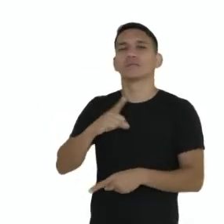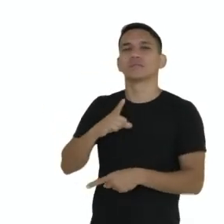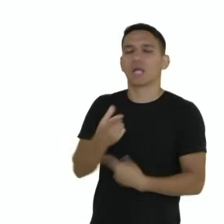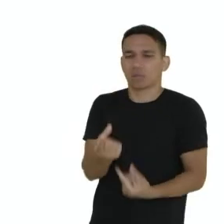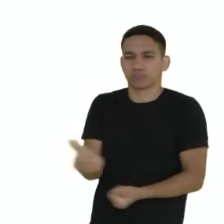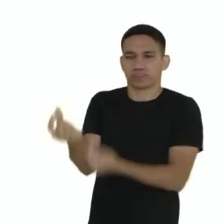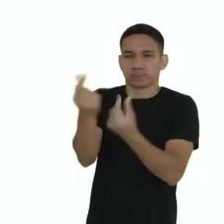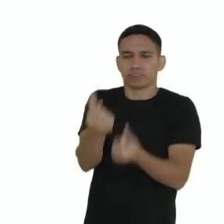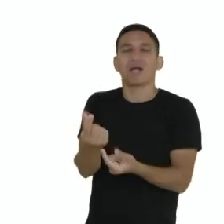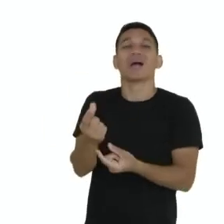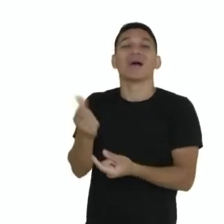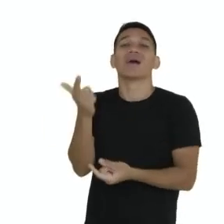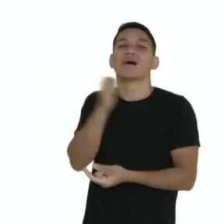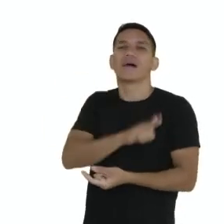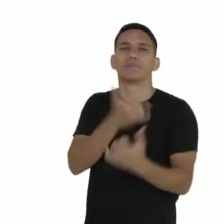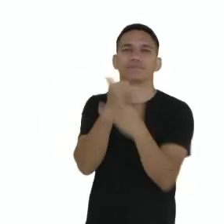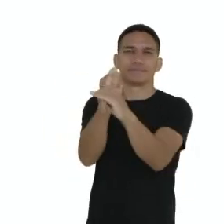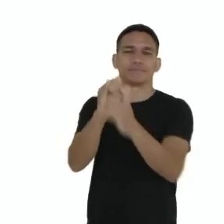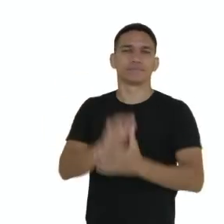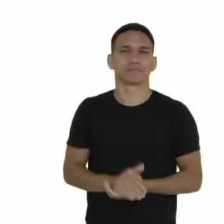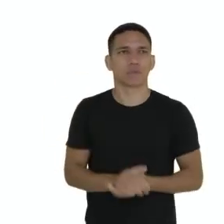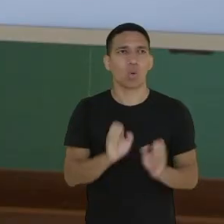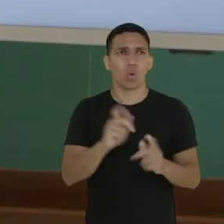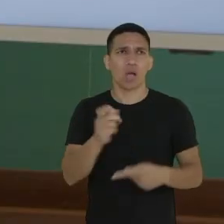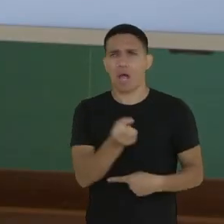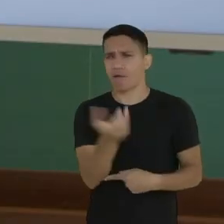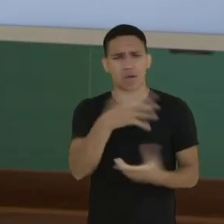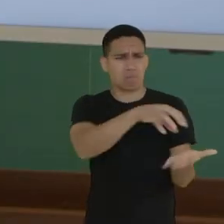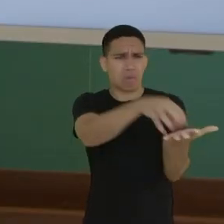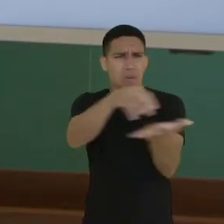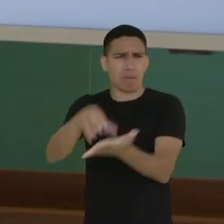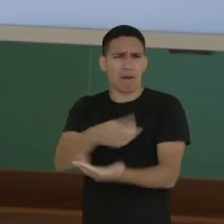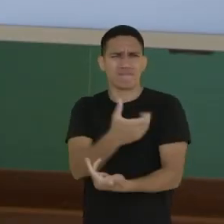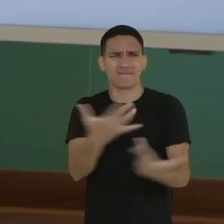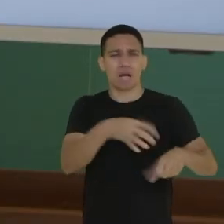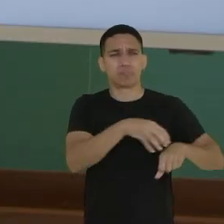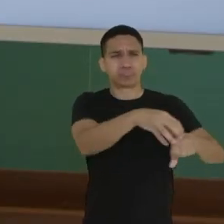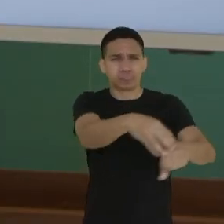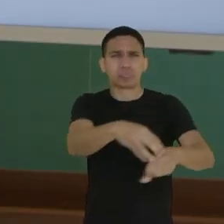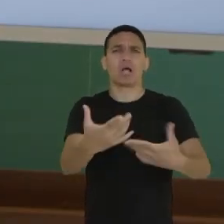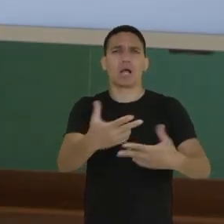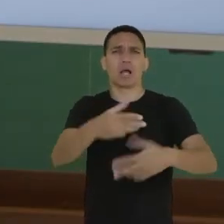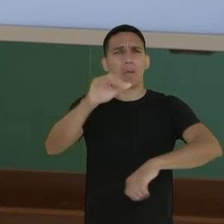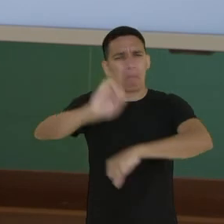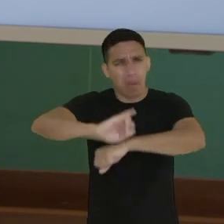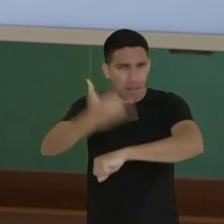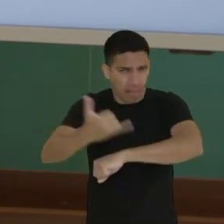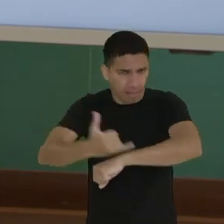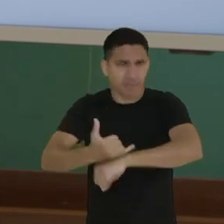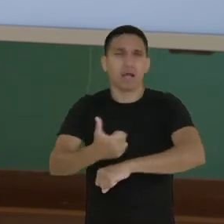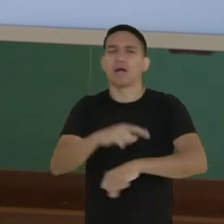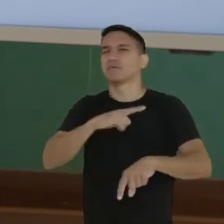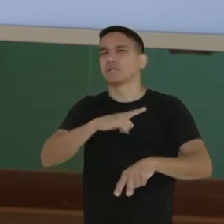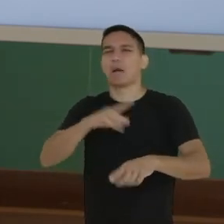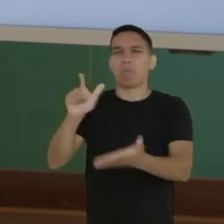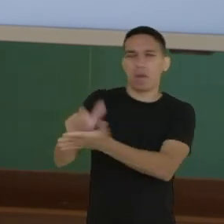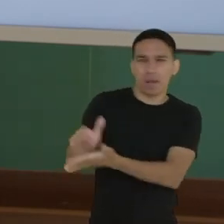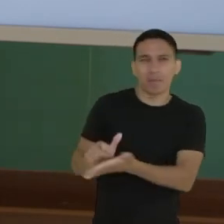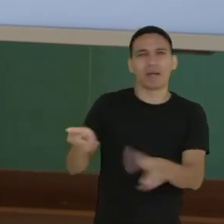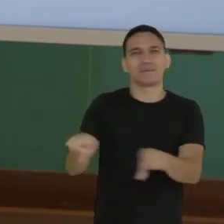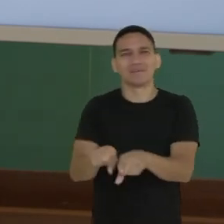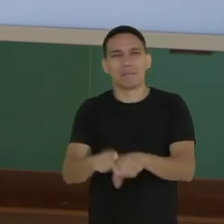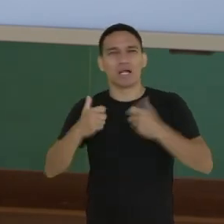energia elétrica. Certo? Então tem vários setores: transporte, metalúrgica, papel celulose, certo? Cerâmica, têxtil,